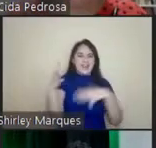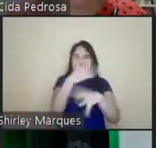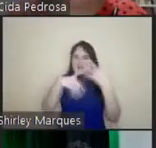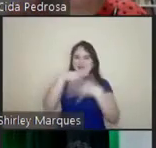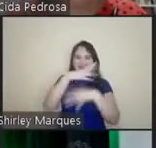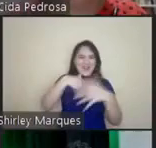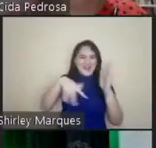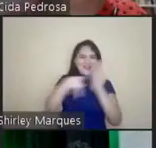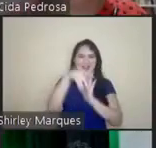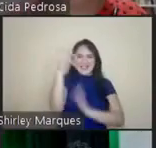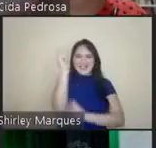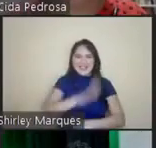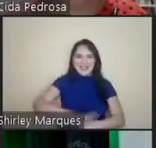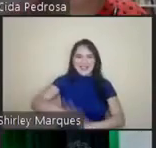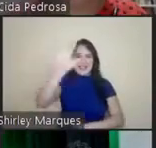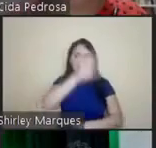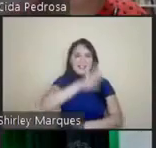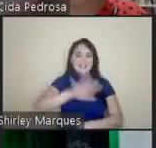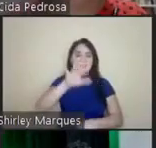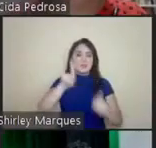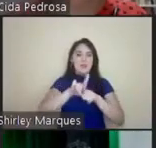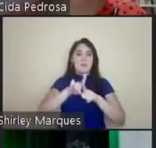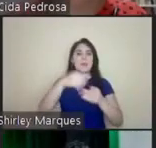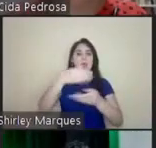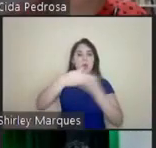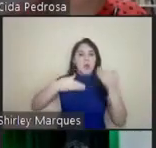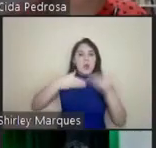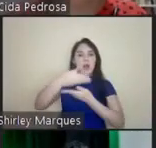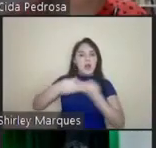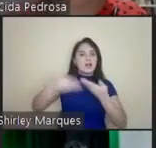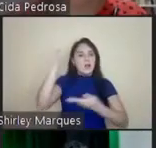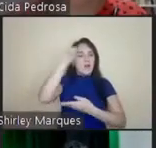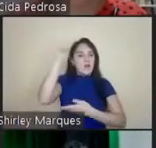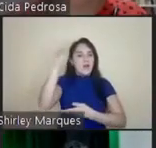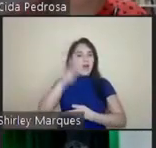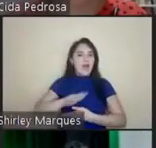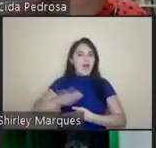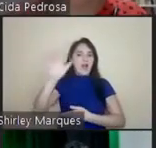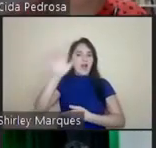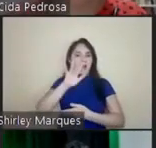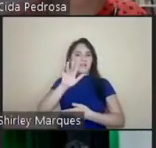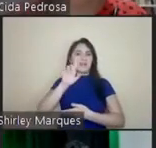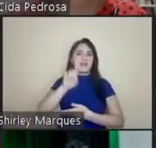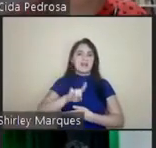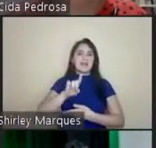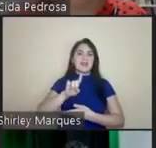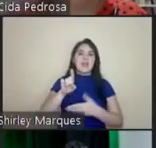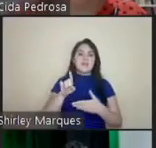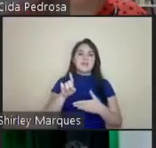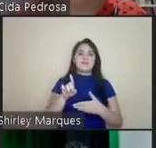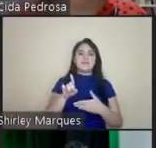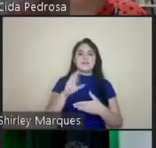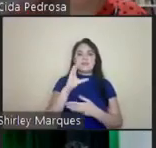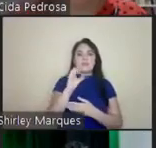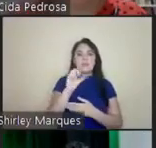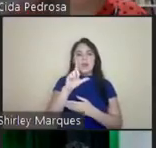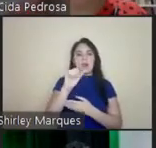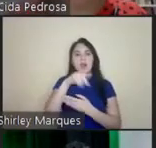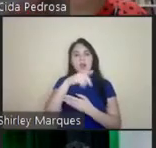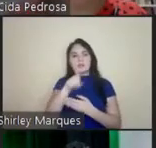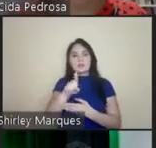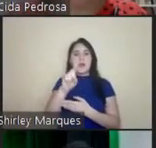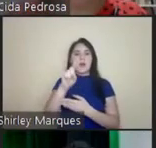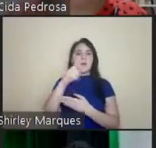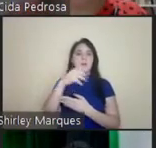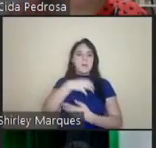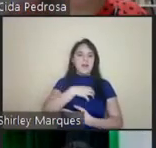Brasil na conexão com a África, principalmente, que é a conexão Bahia-África aqui em alta, várias encruzilhadas,